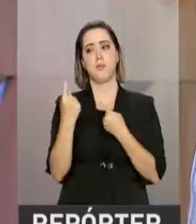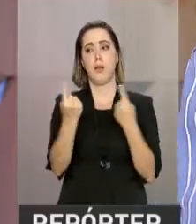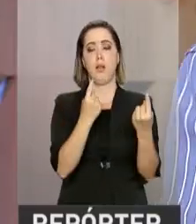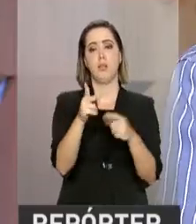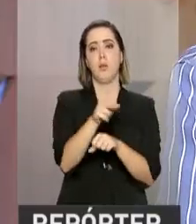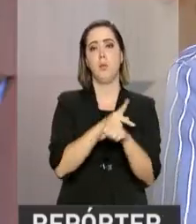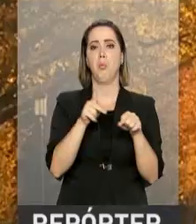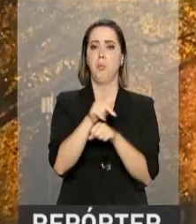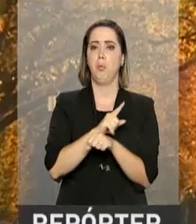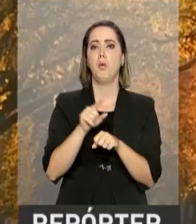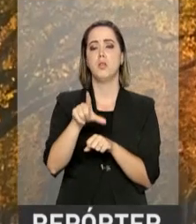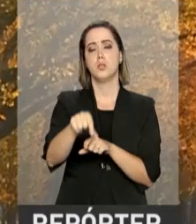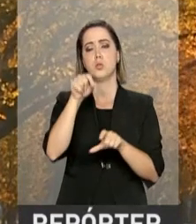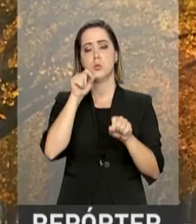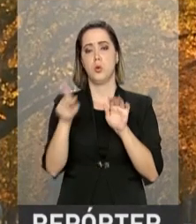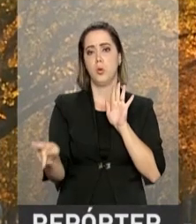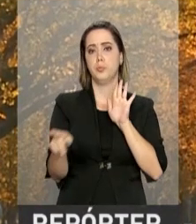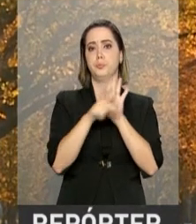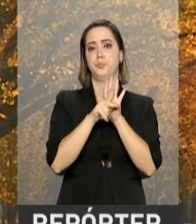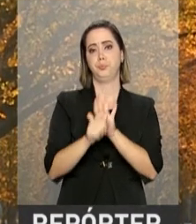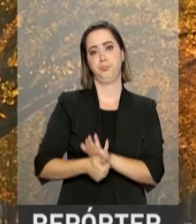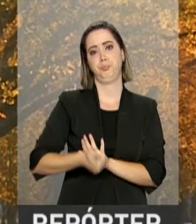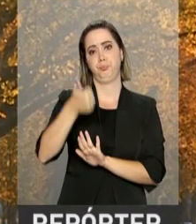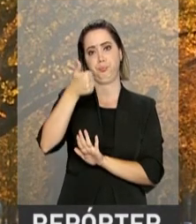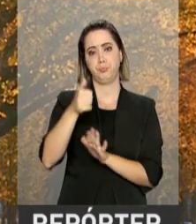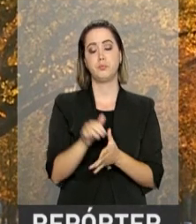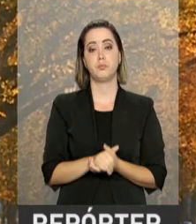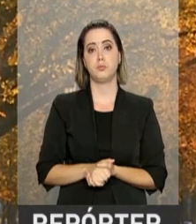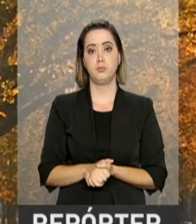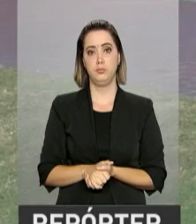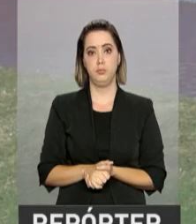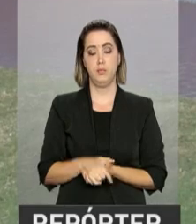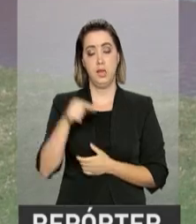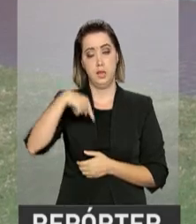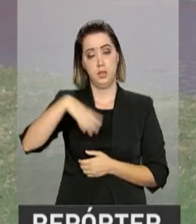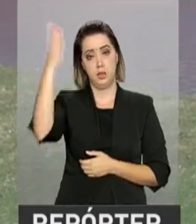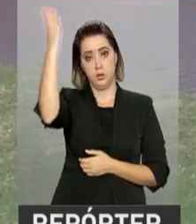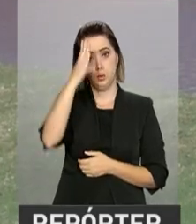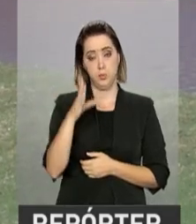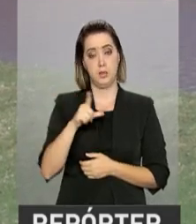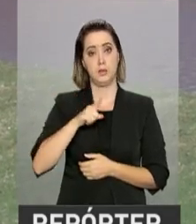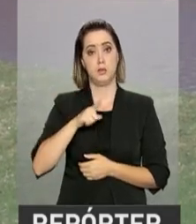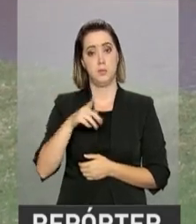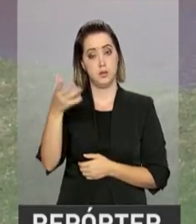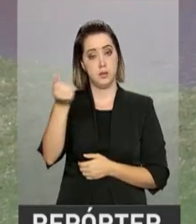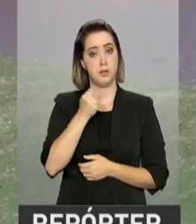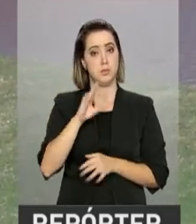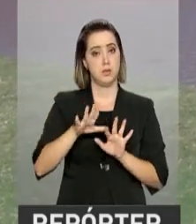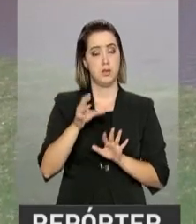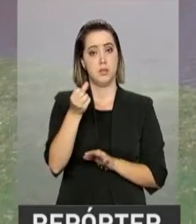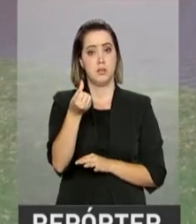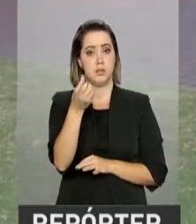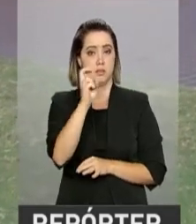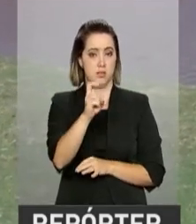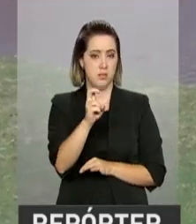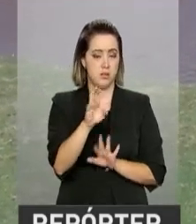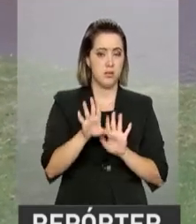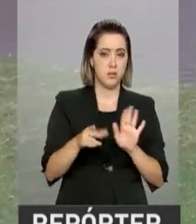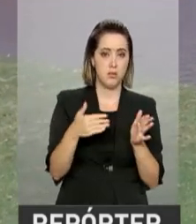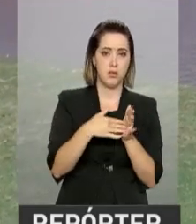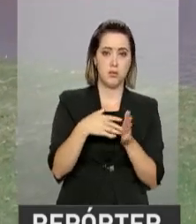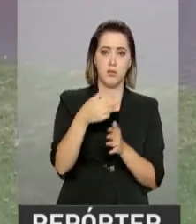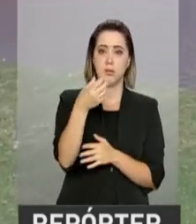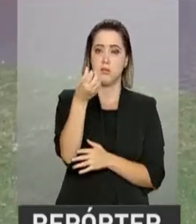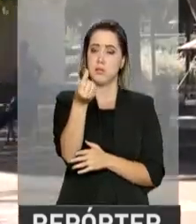o que convém para si. Aqui nos Estados Unidos, para receber os benefícios totais, os cidadãos devem ter entre 65 a